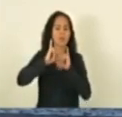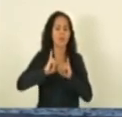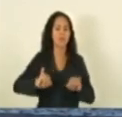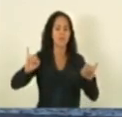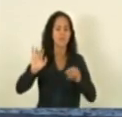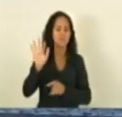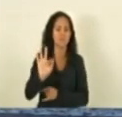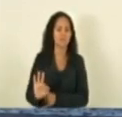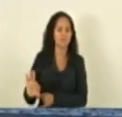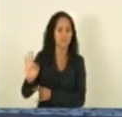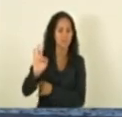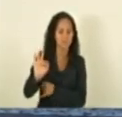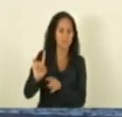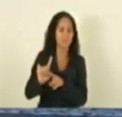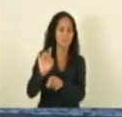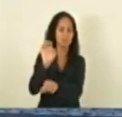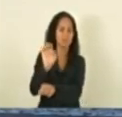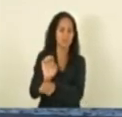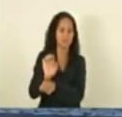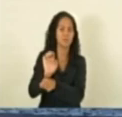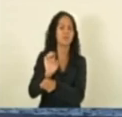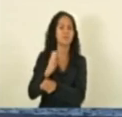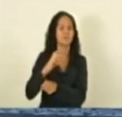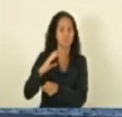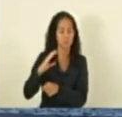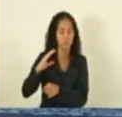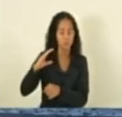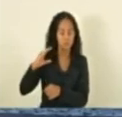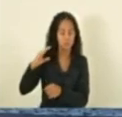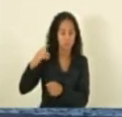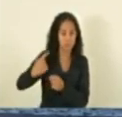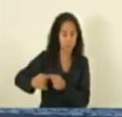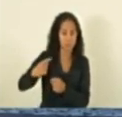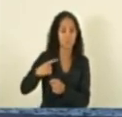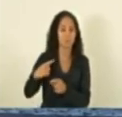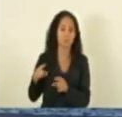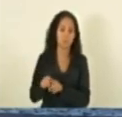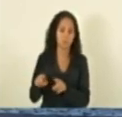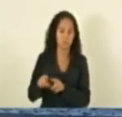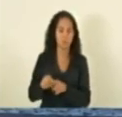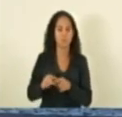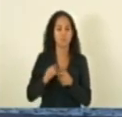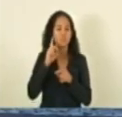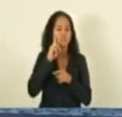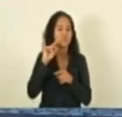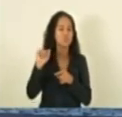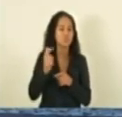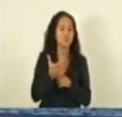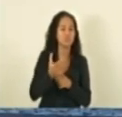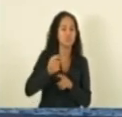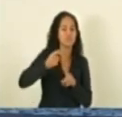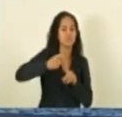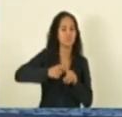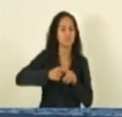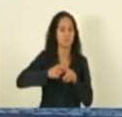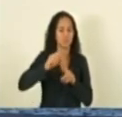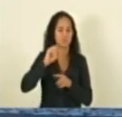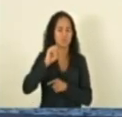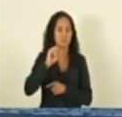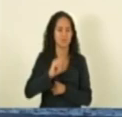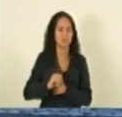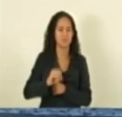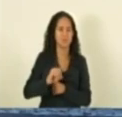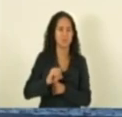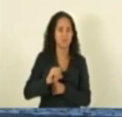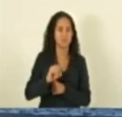federais, estaduais e municipais. Publicado no Ares Digital do dia 20/10/2022, nas